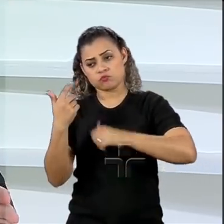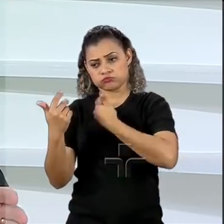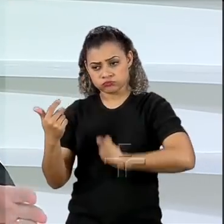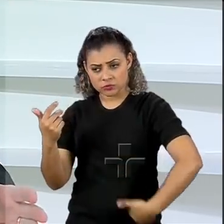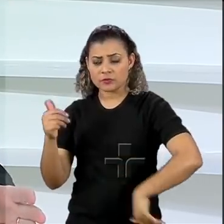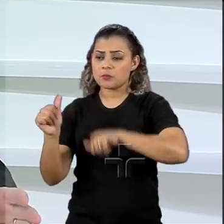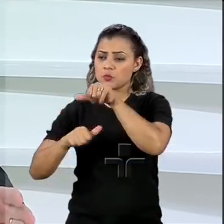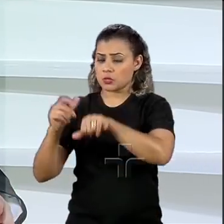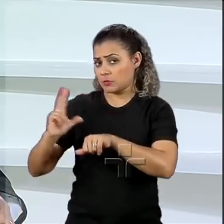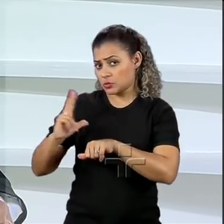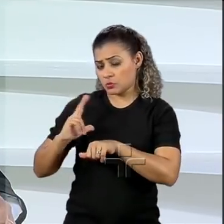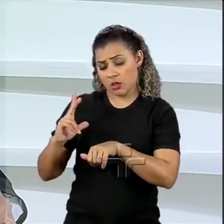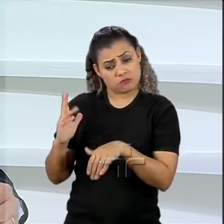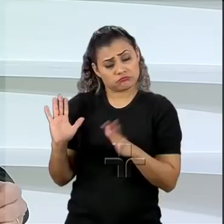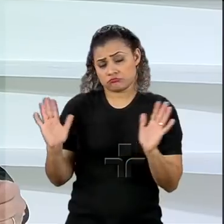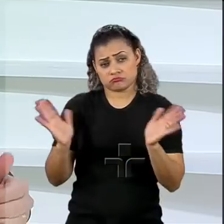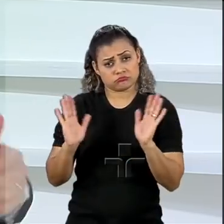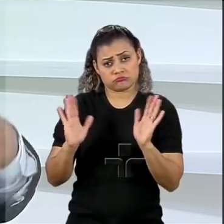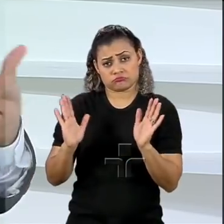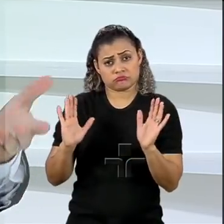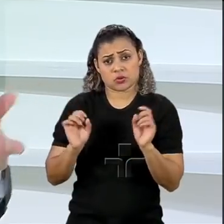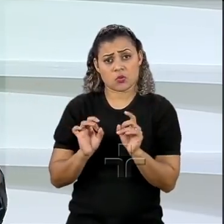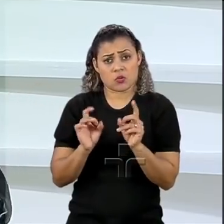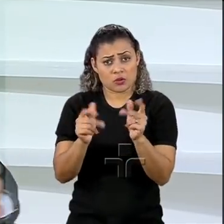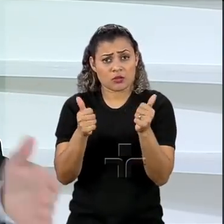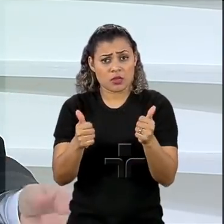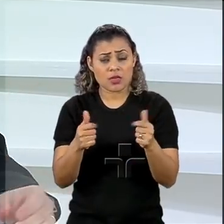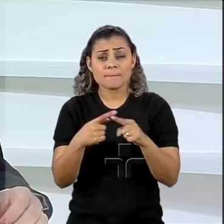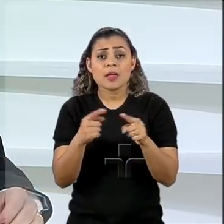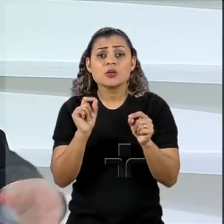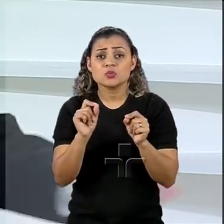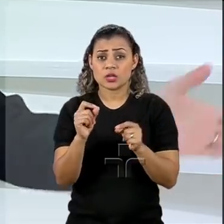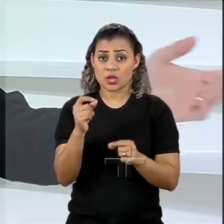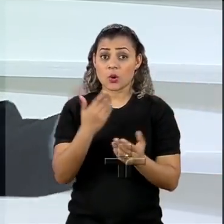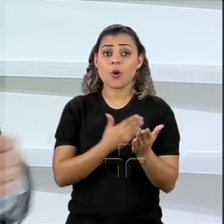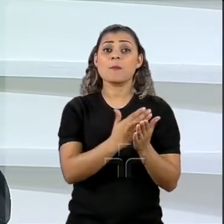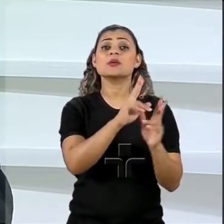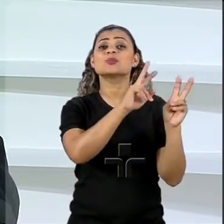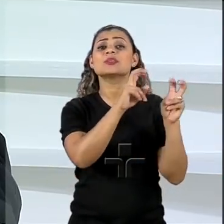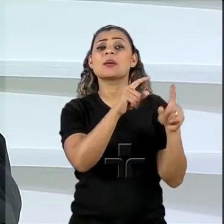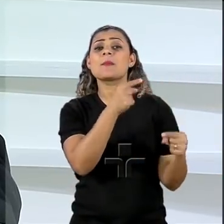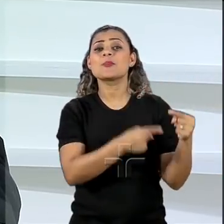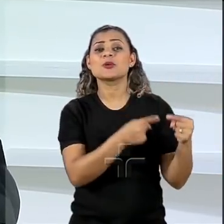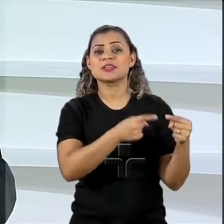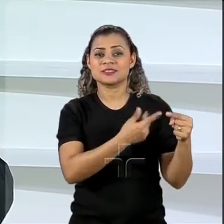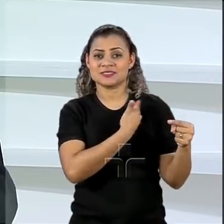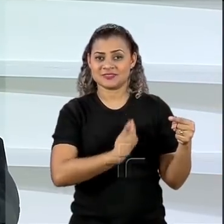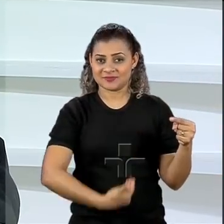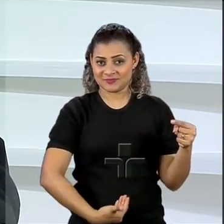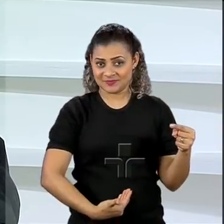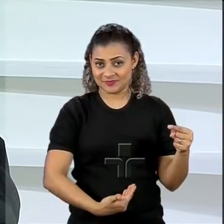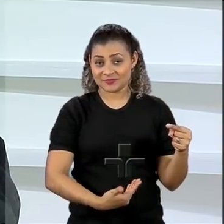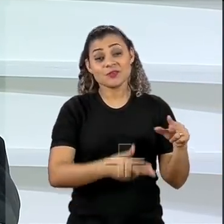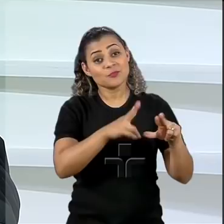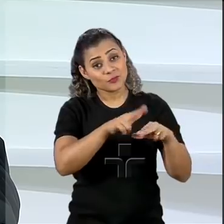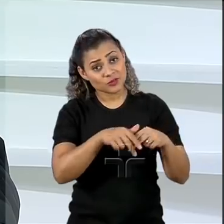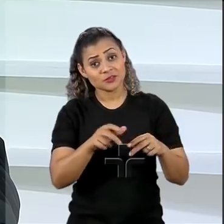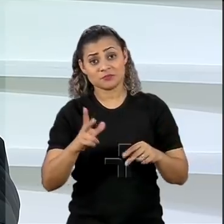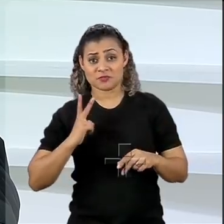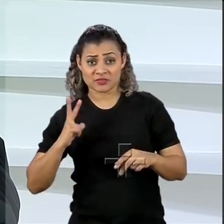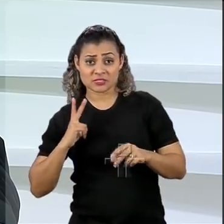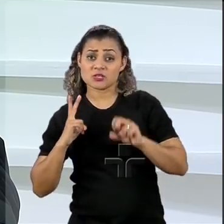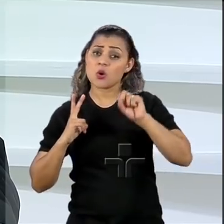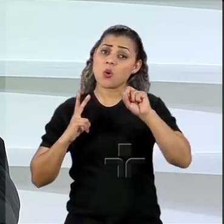também a uma série de contradições quando passa a lidar com políticas públicas, seja na área de privatizações ou, como o doutor José